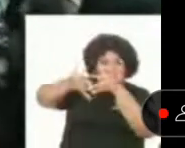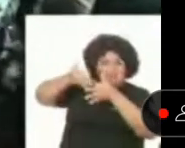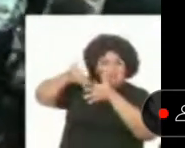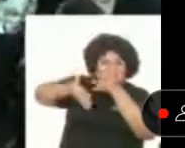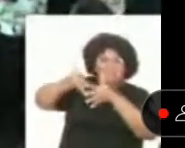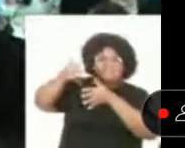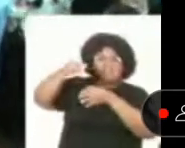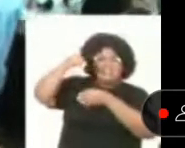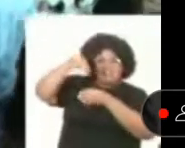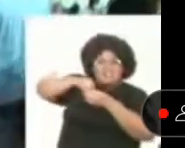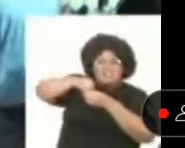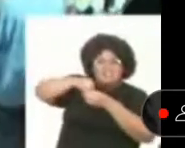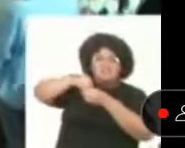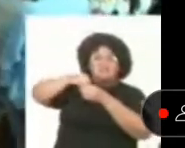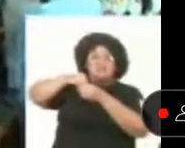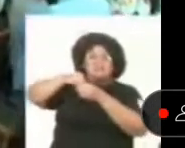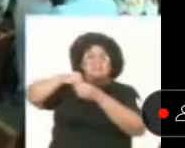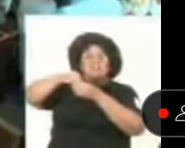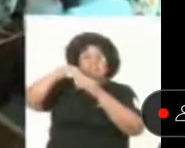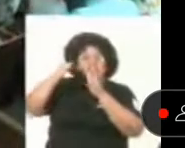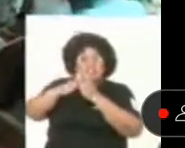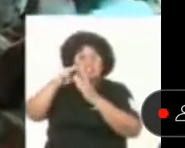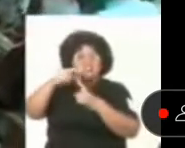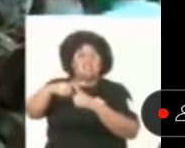agindo dentro da casa do Senhor.